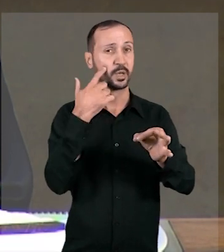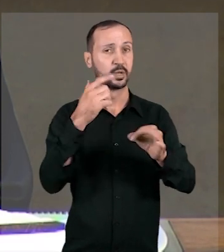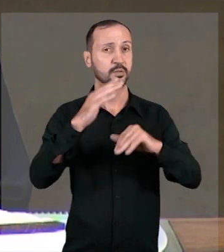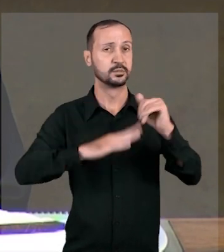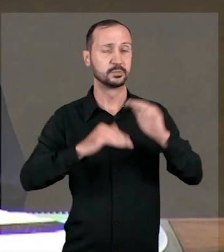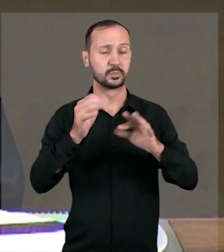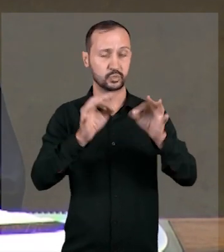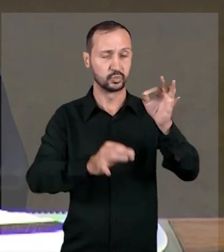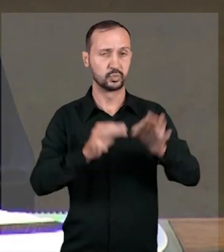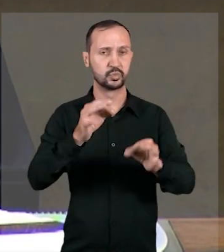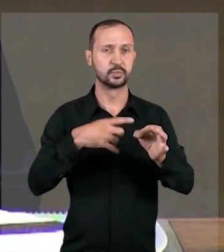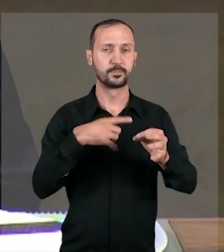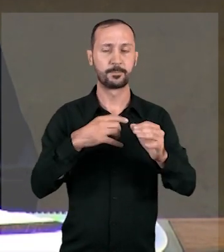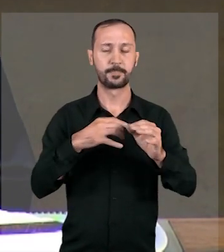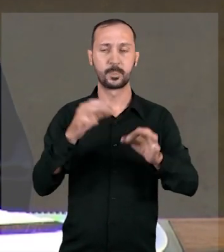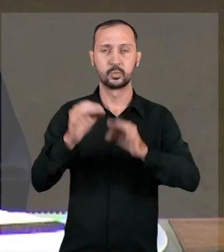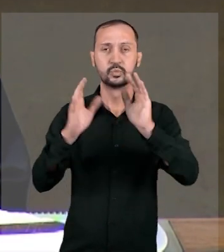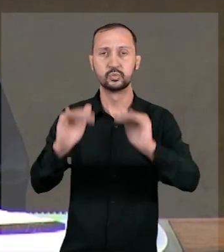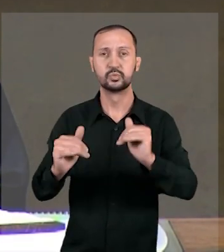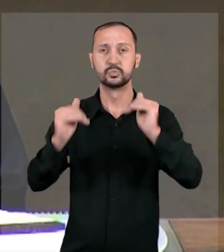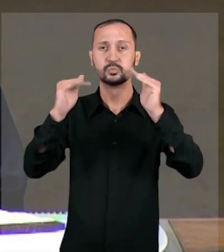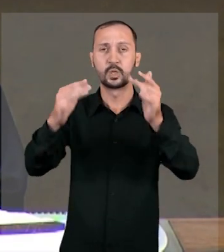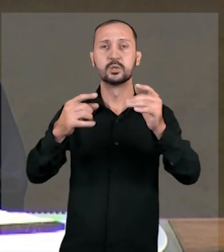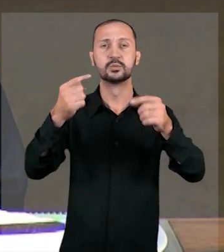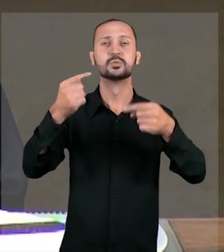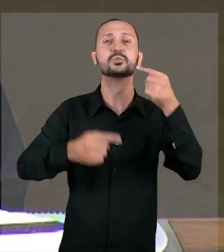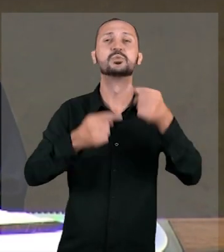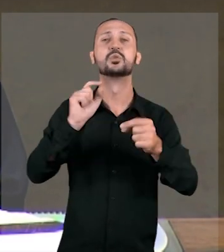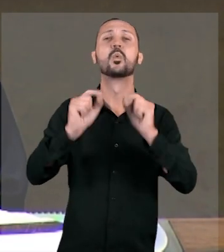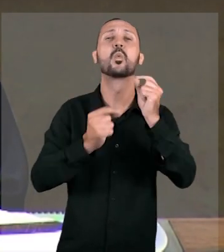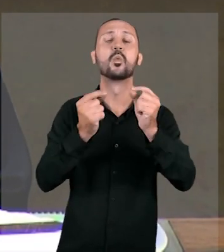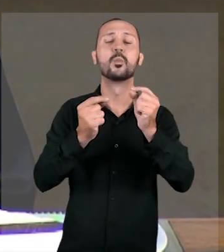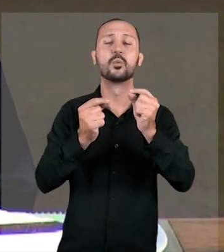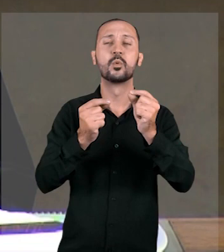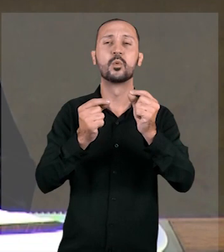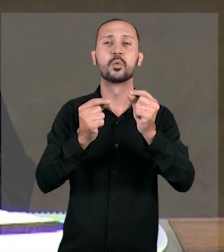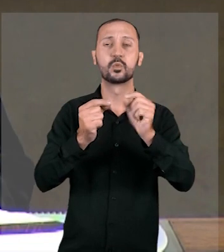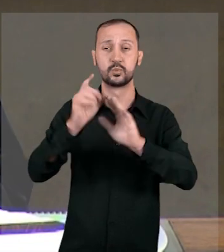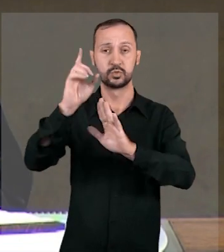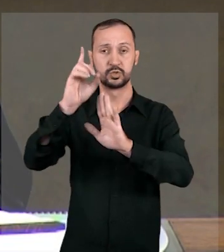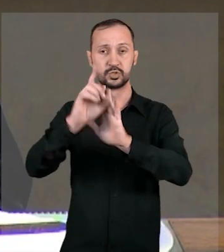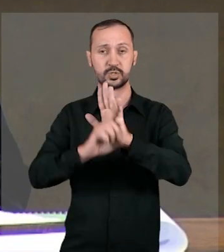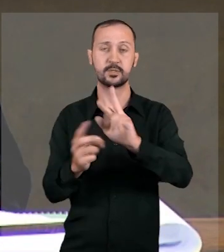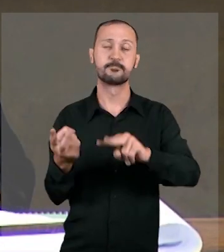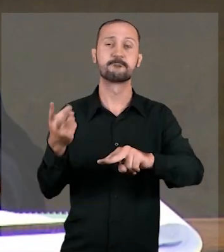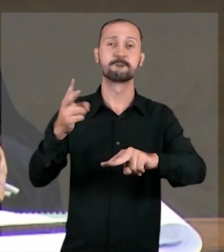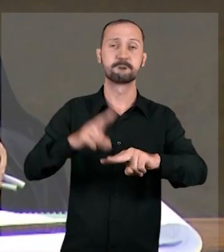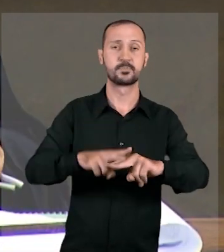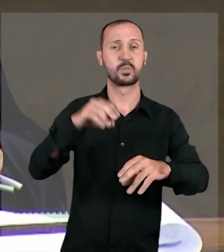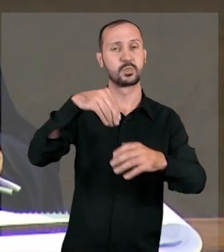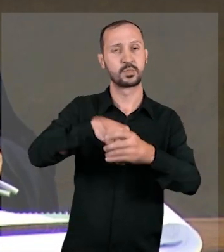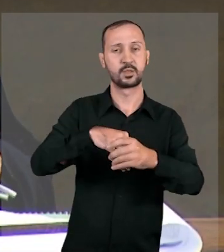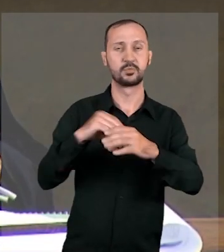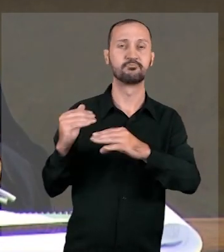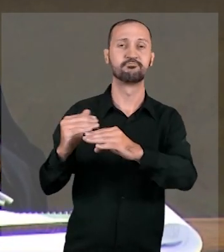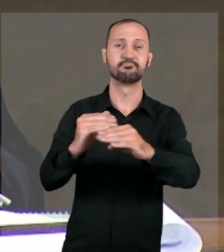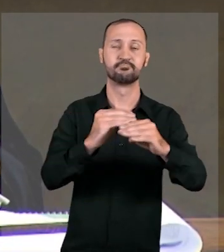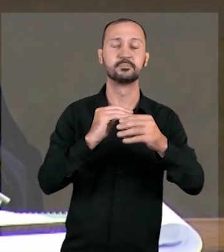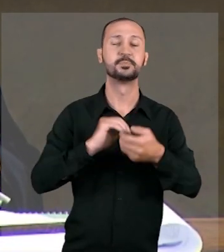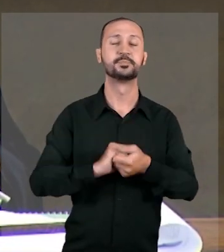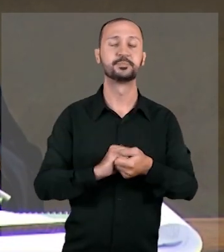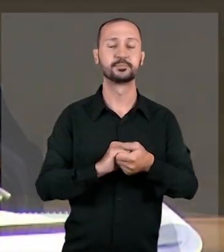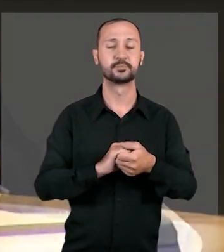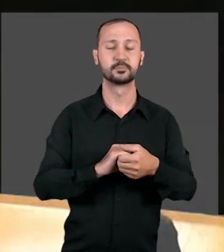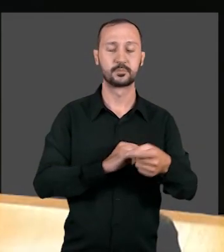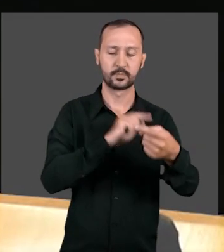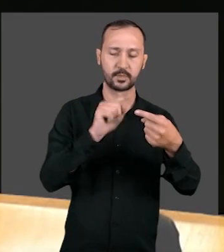reflexão sobre isso. O desembargador Ney Belo discutiu o papel do direito penal numa democracia.